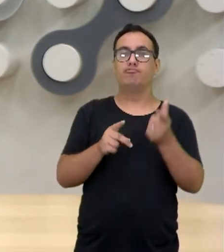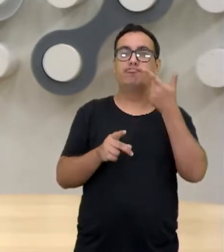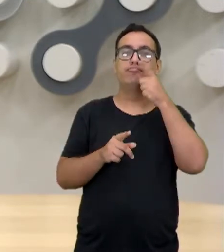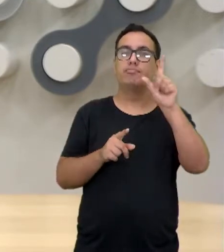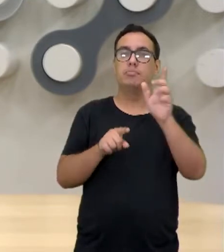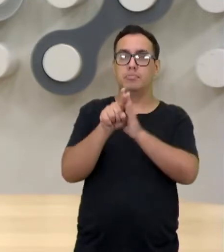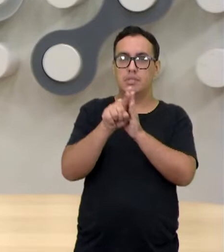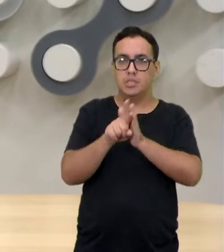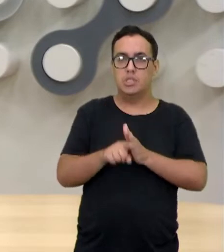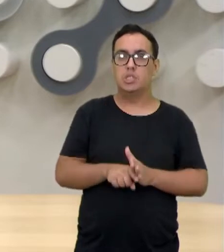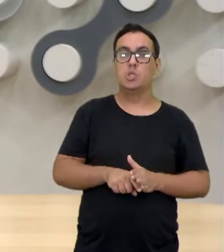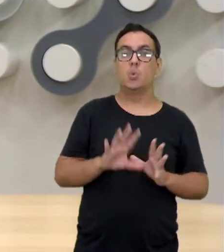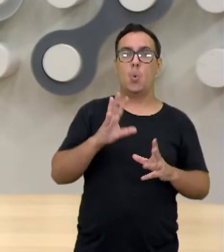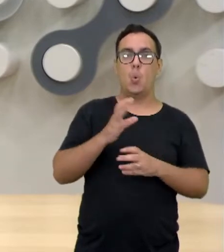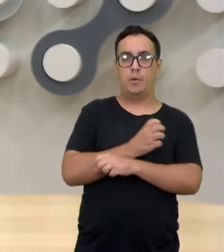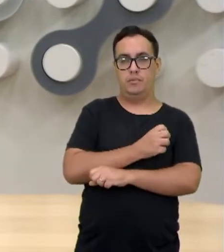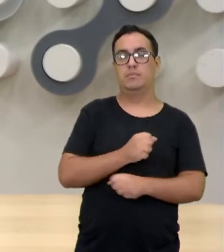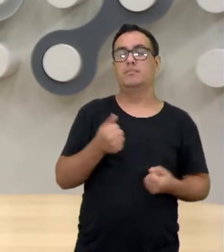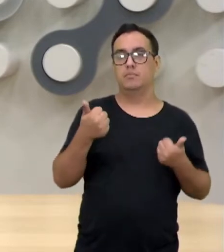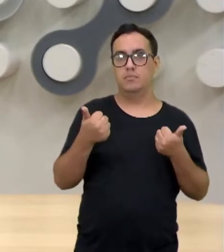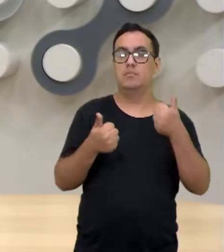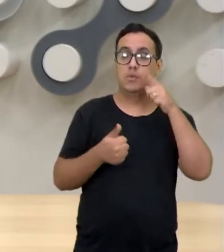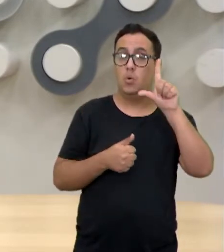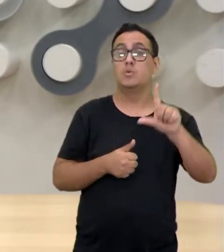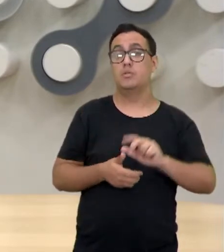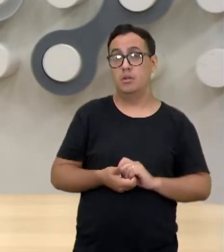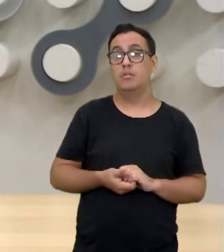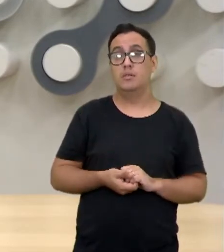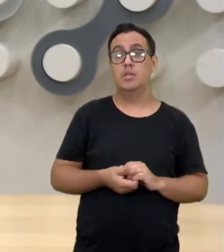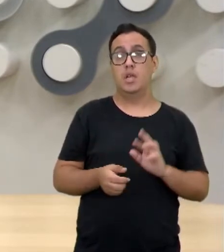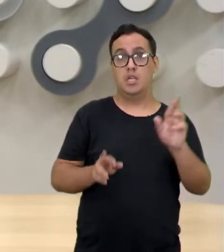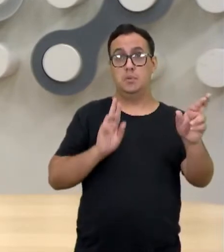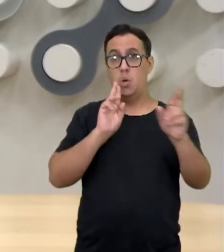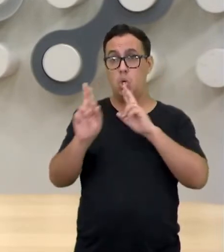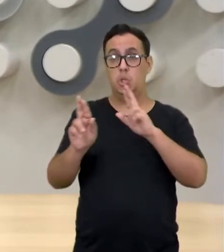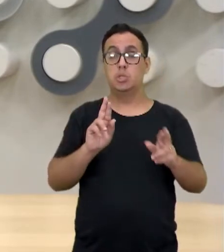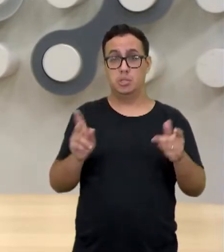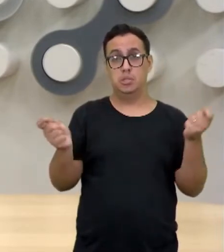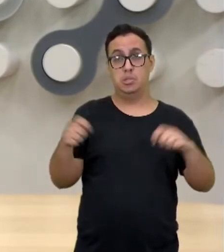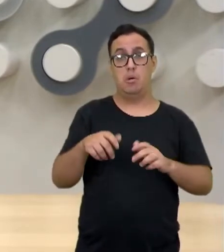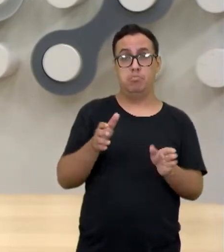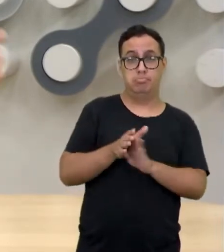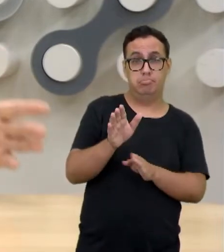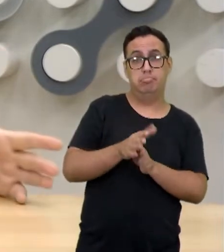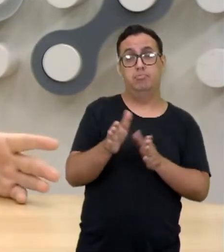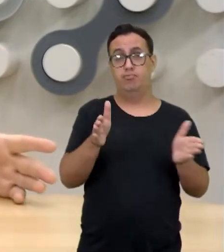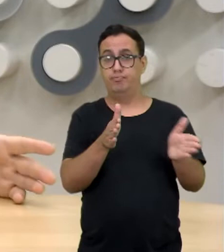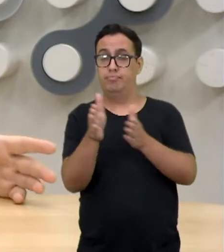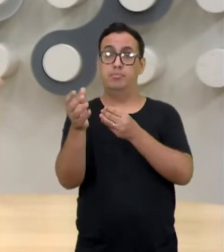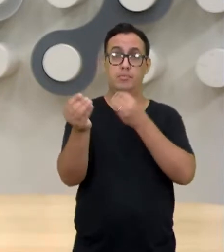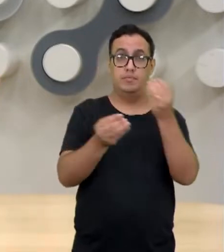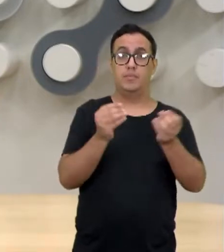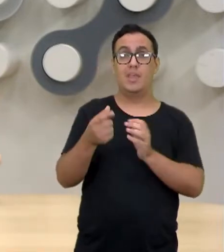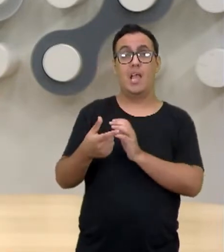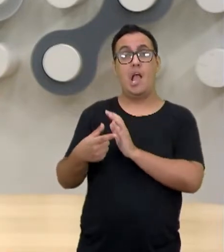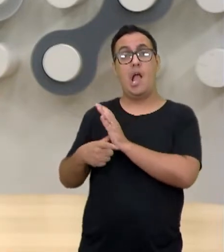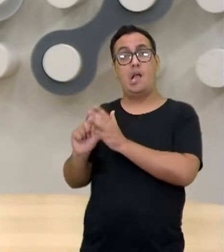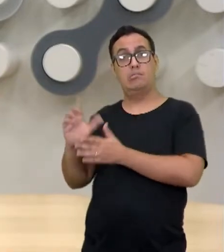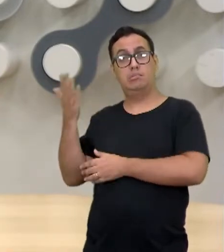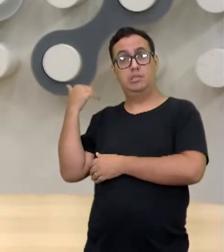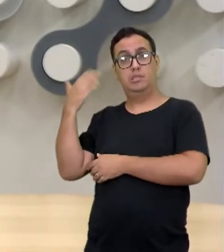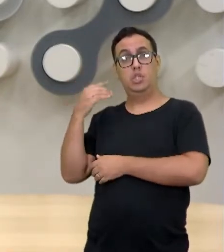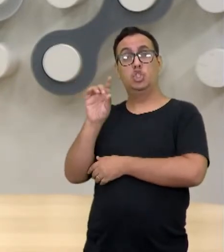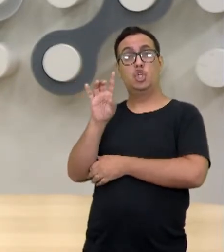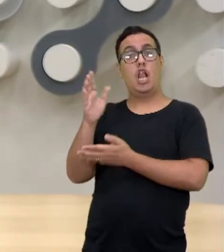uma pesquisa completa, tá certo? Para tentar responder as nossas perguntas orientadoras. Então, se antes eu dispunha apenas de livros